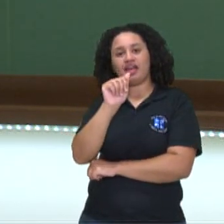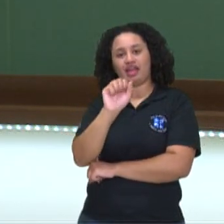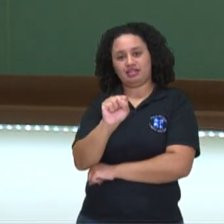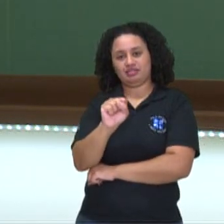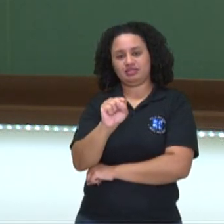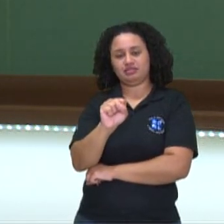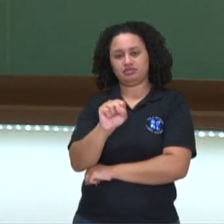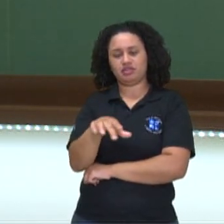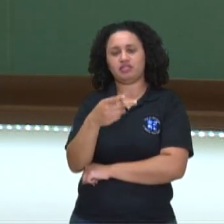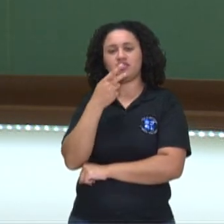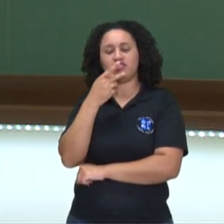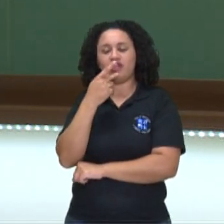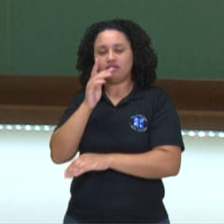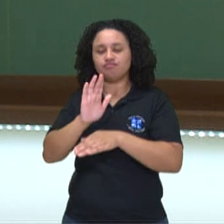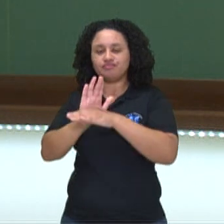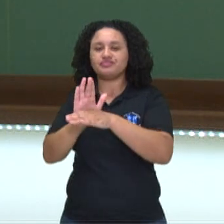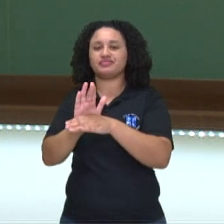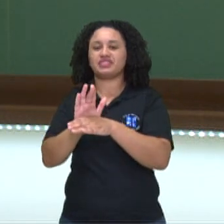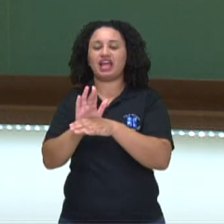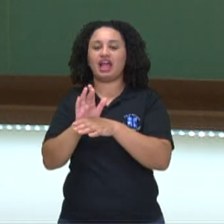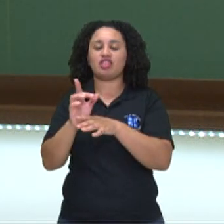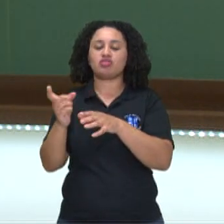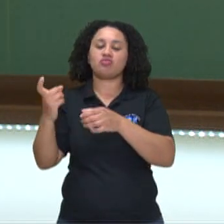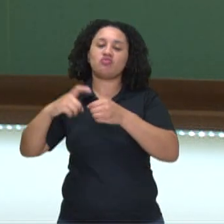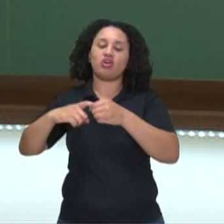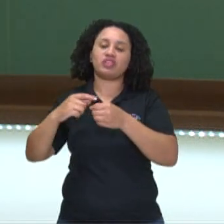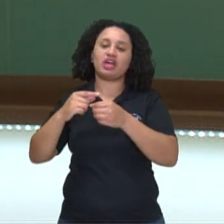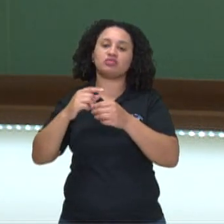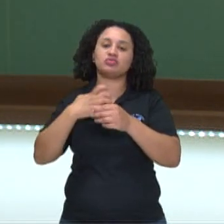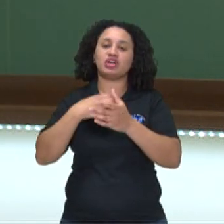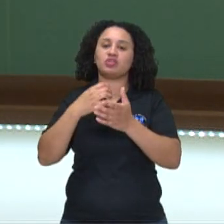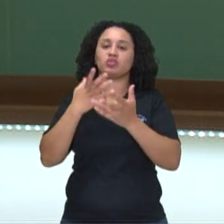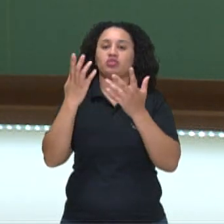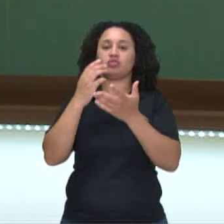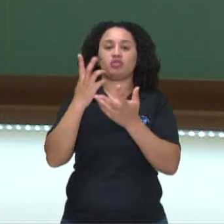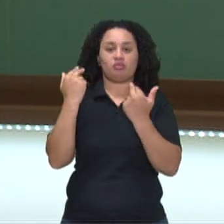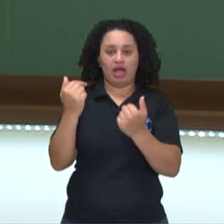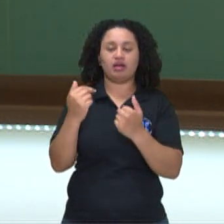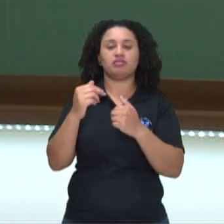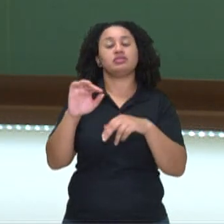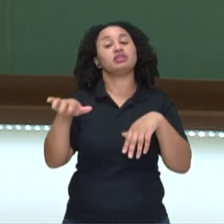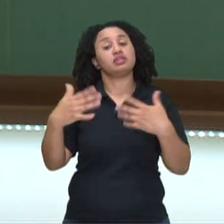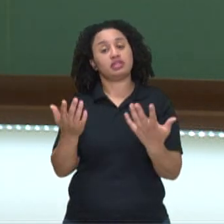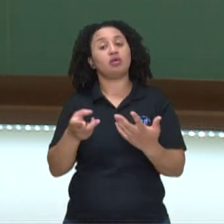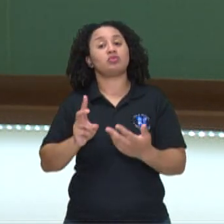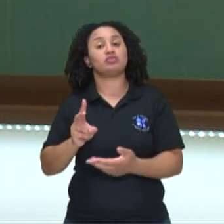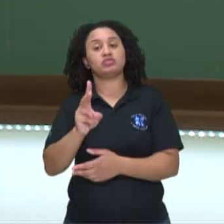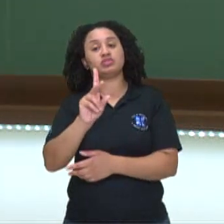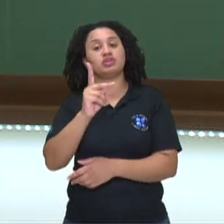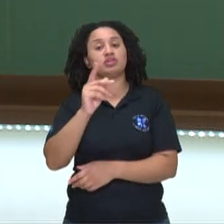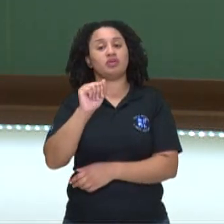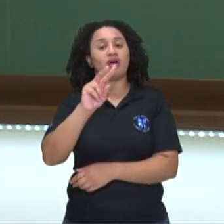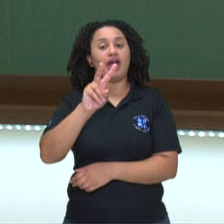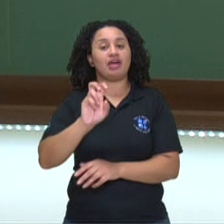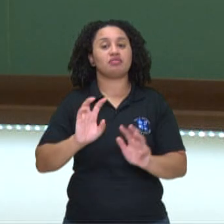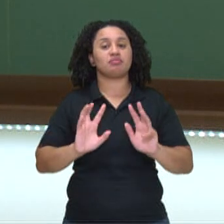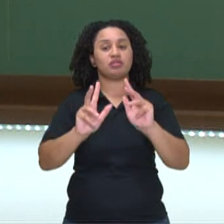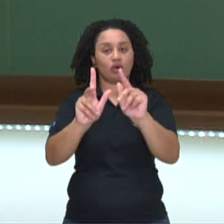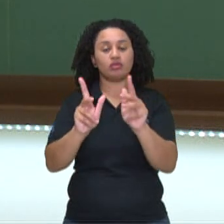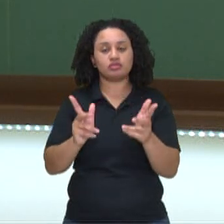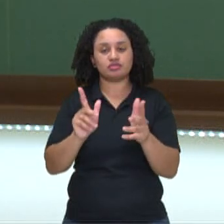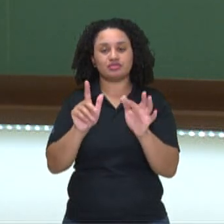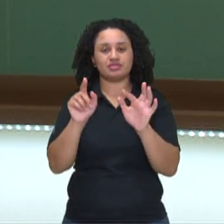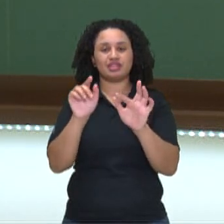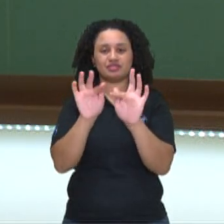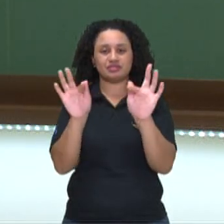o auxiliar de negação ele volta à forma base, então ele continua have para todo mundo. O que vai mudar aqui